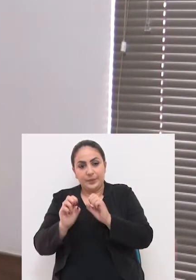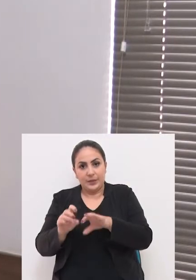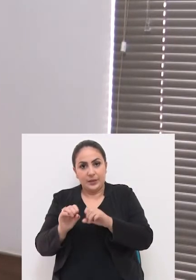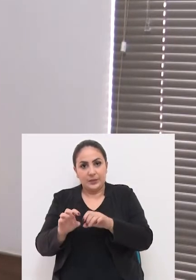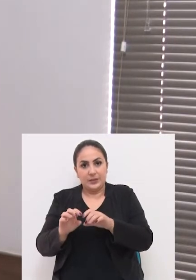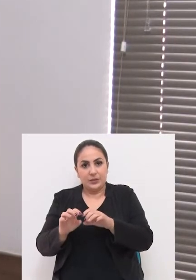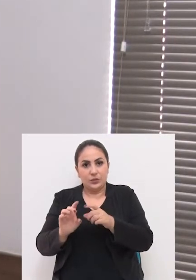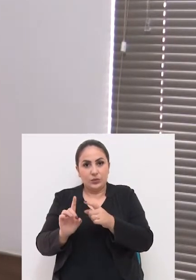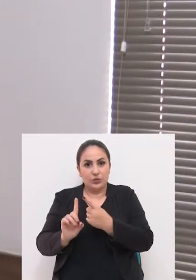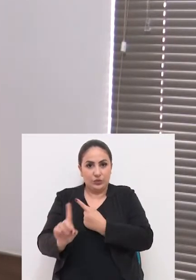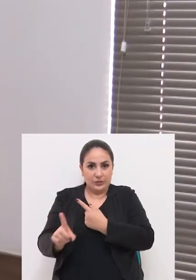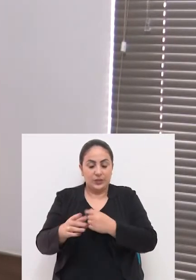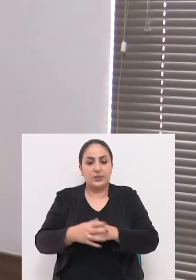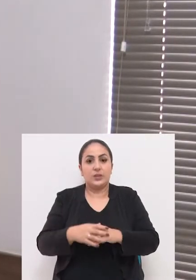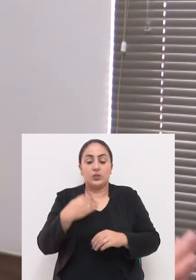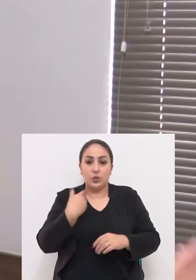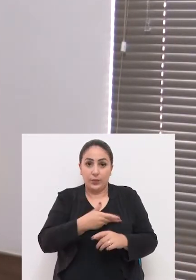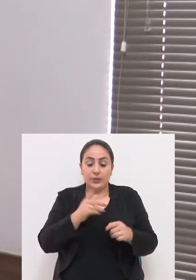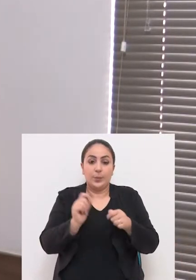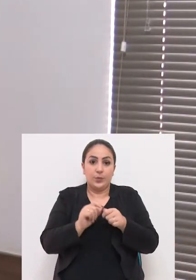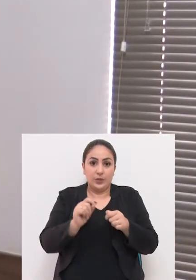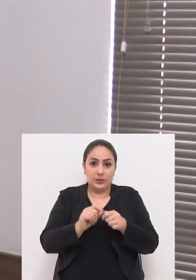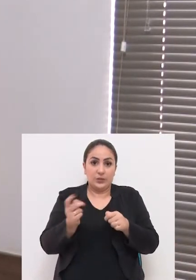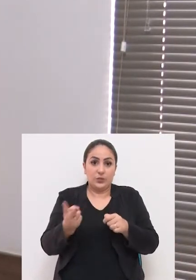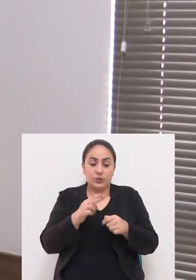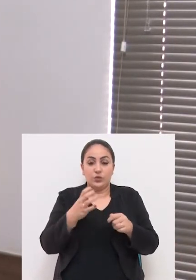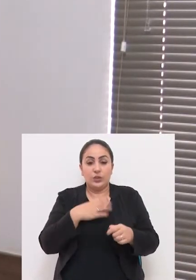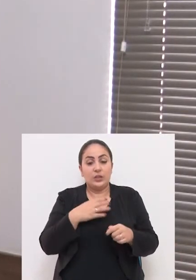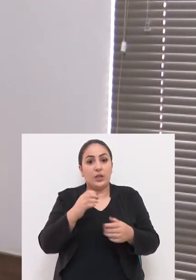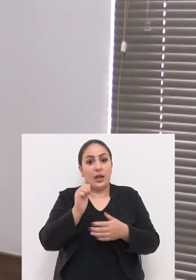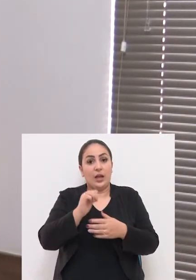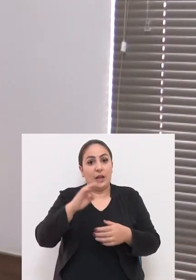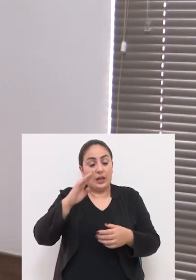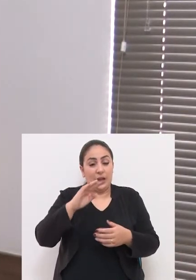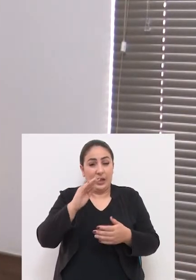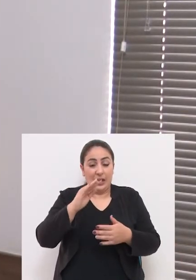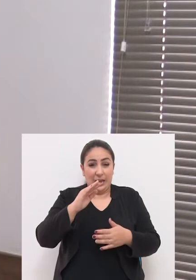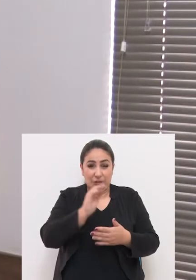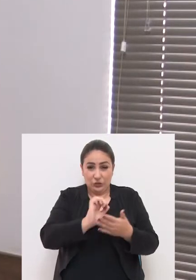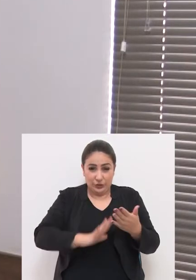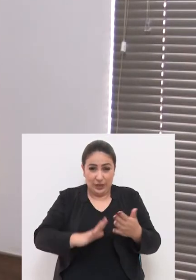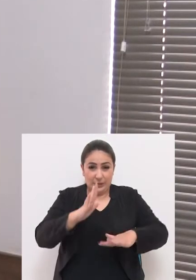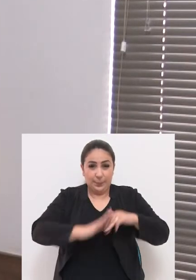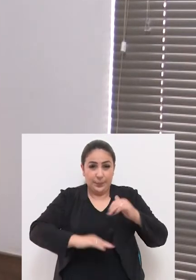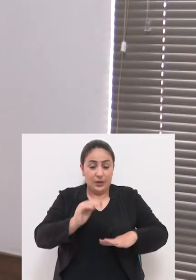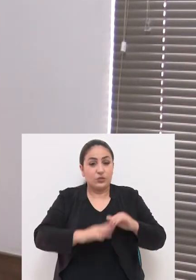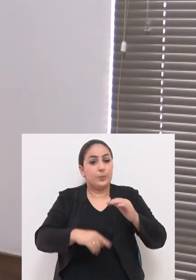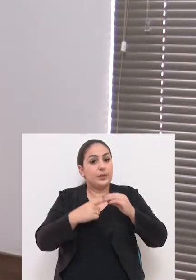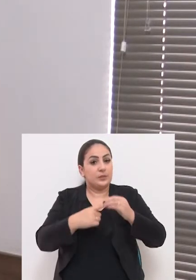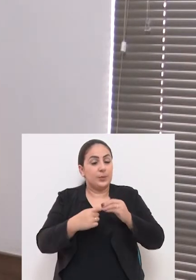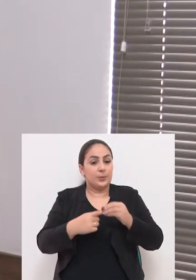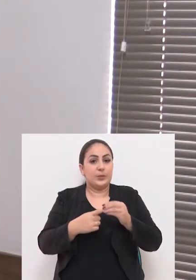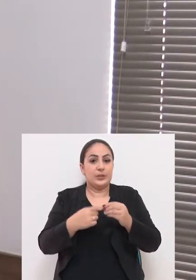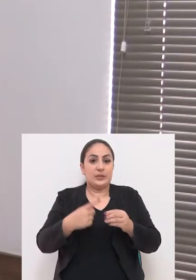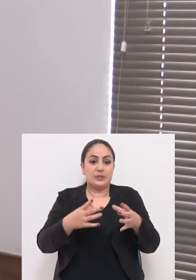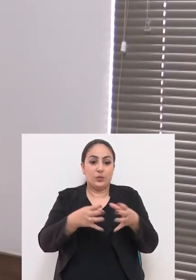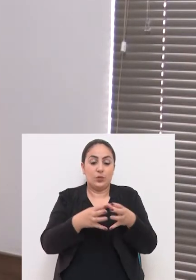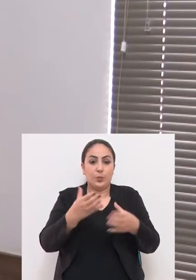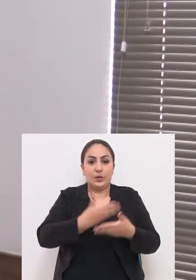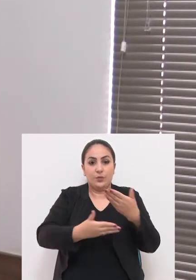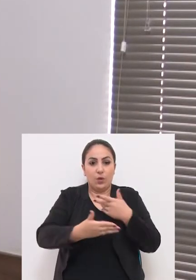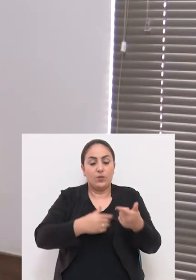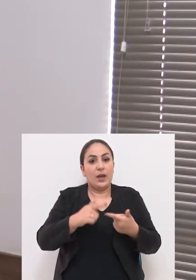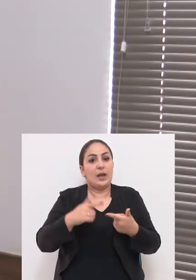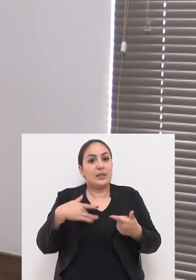que podem ser realizadas remotamente estão sendo realizadas, e as atividades práticas, principalmente desse